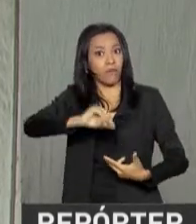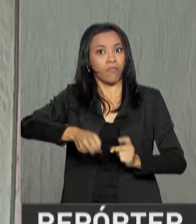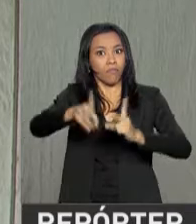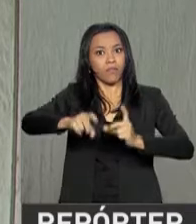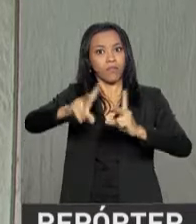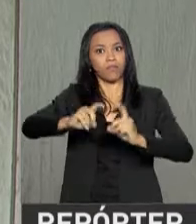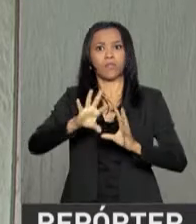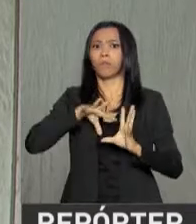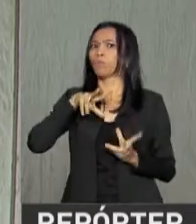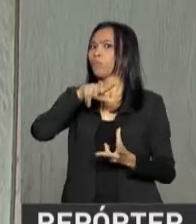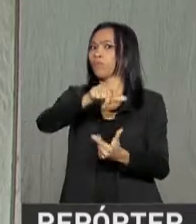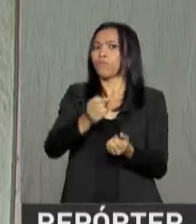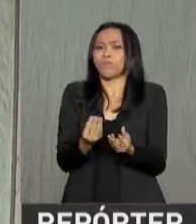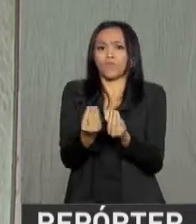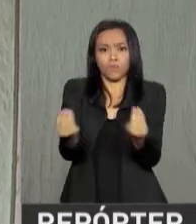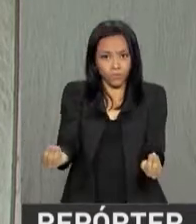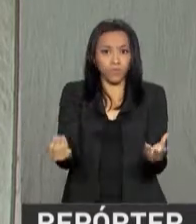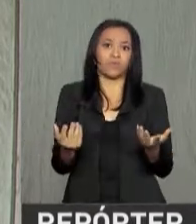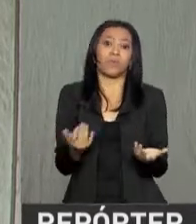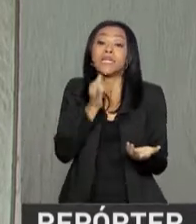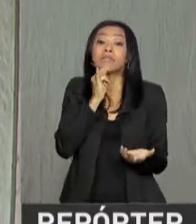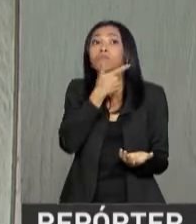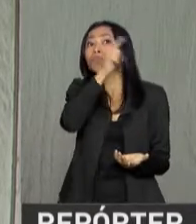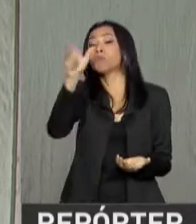no entanto acreditam que com as exportações a exemplo de outros países que vêm fazendo isso